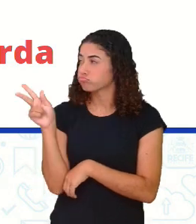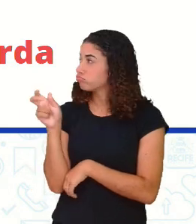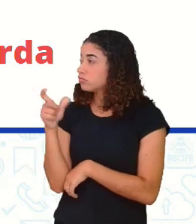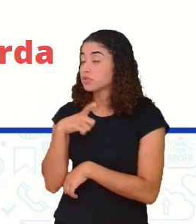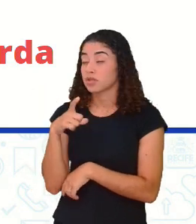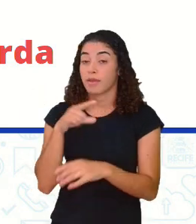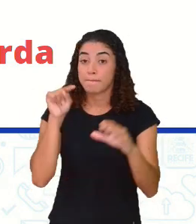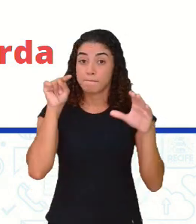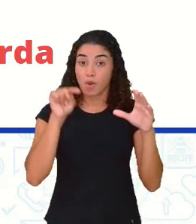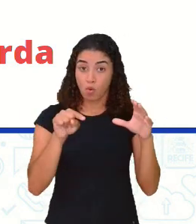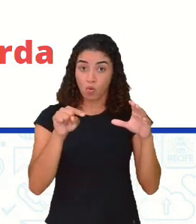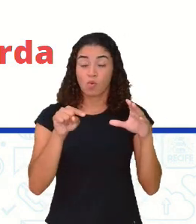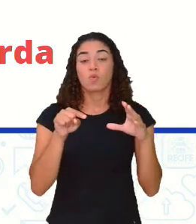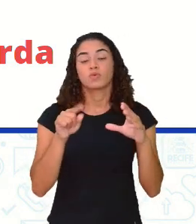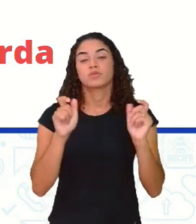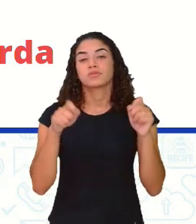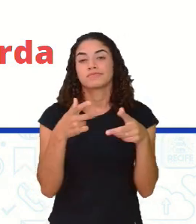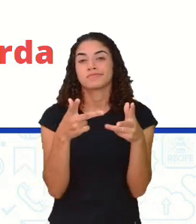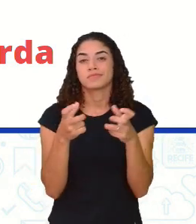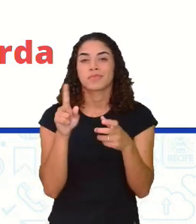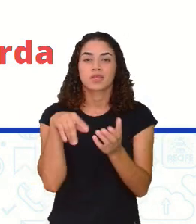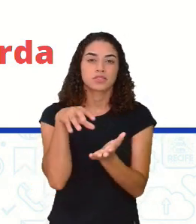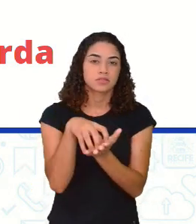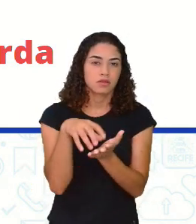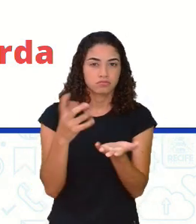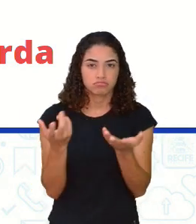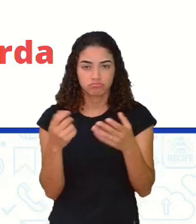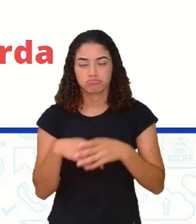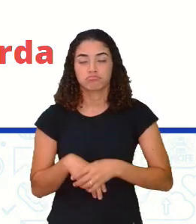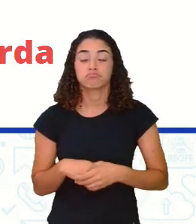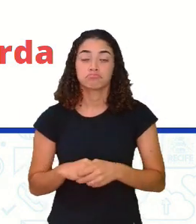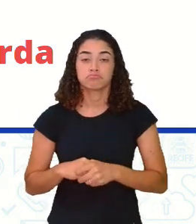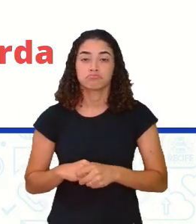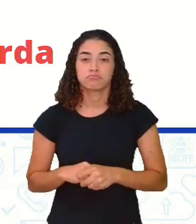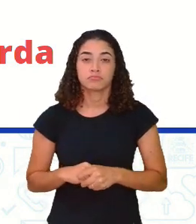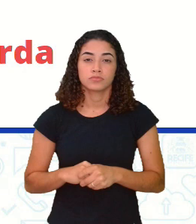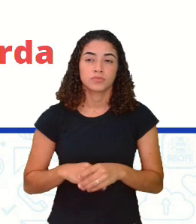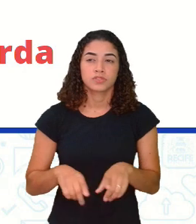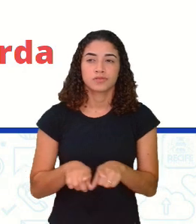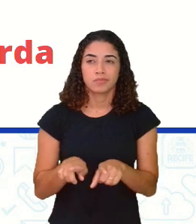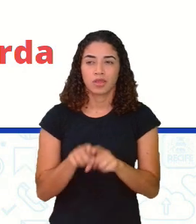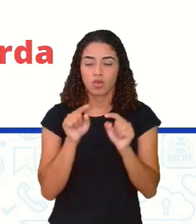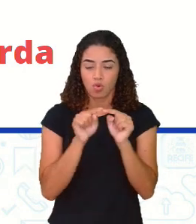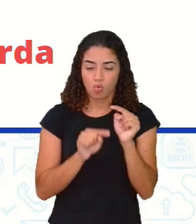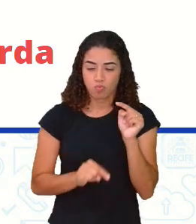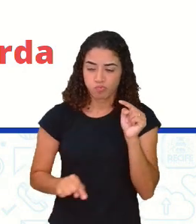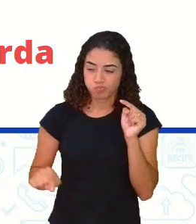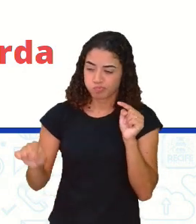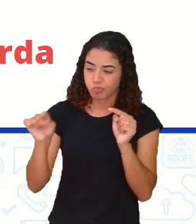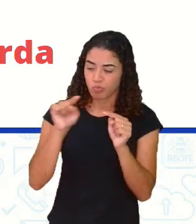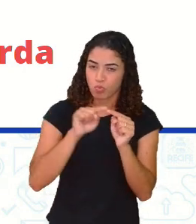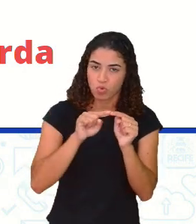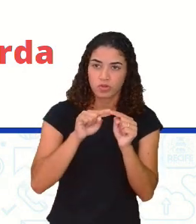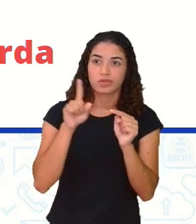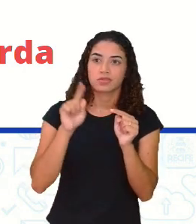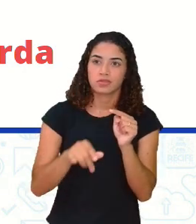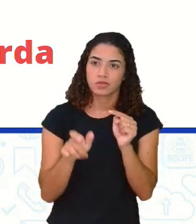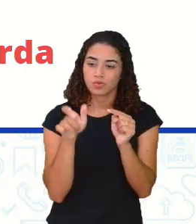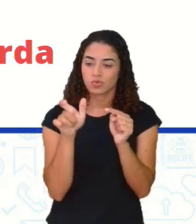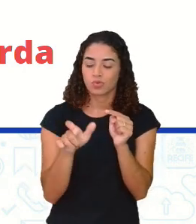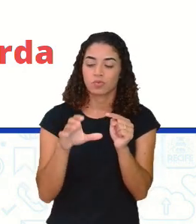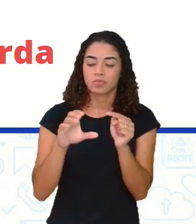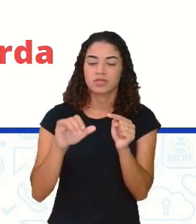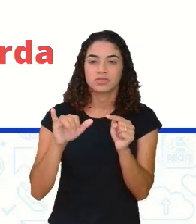ali no meio, a gente identifica como o centro desse círculo da circunferência. Esse contorno recebe aí o nome